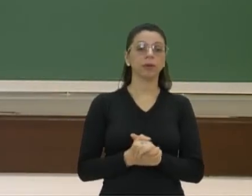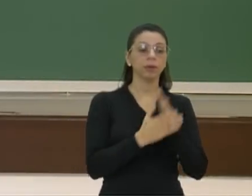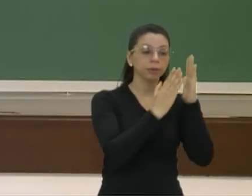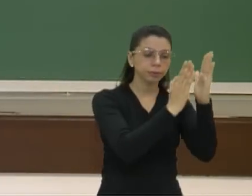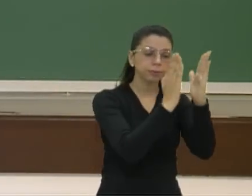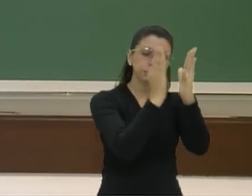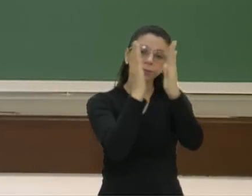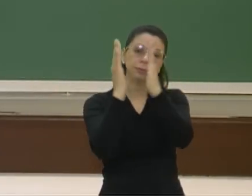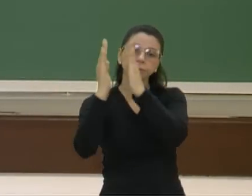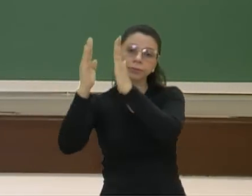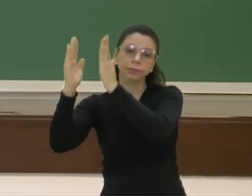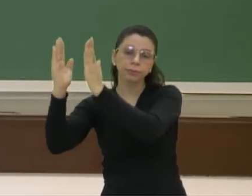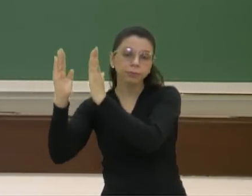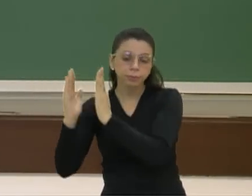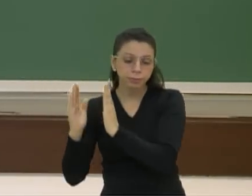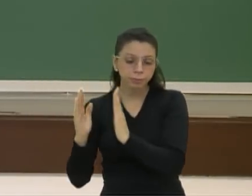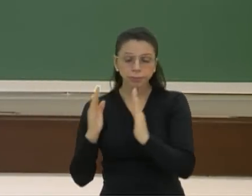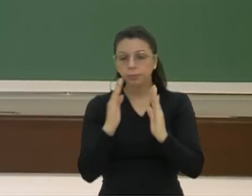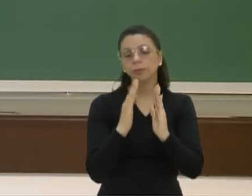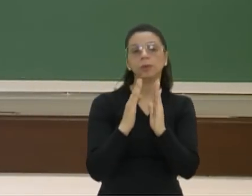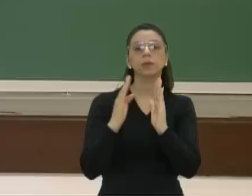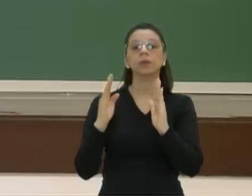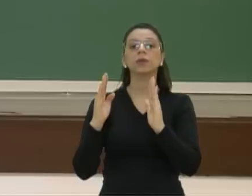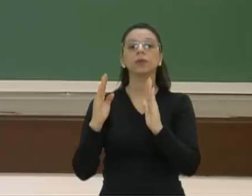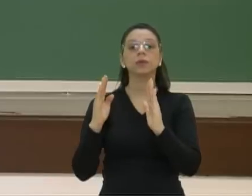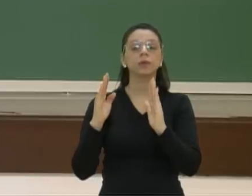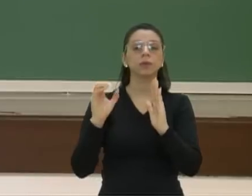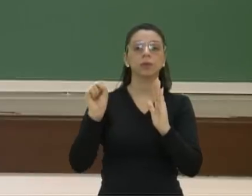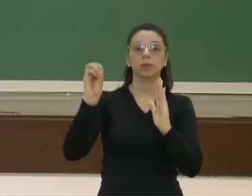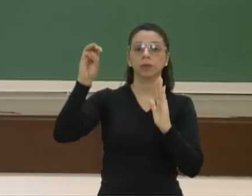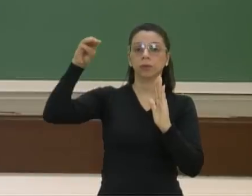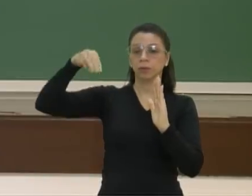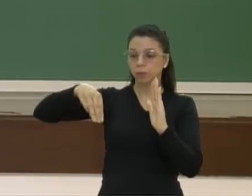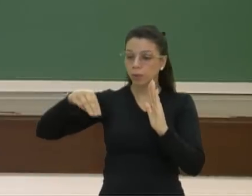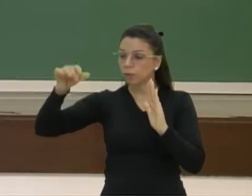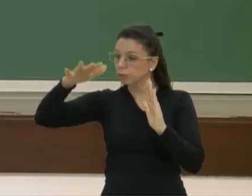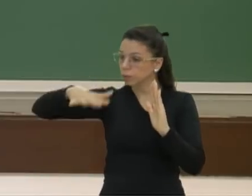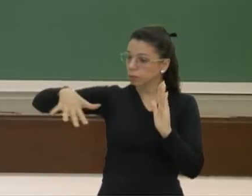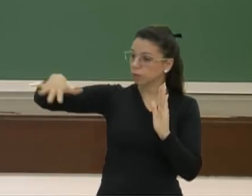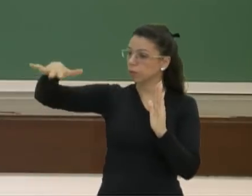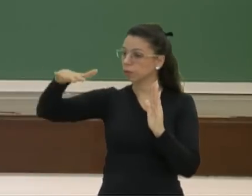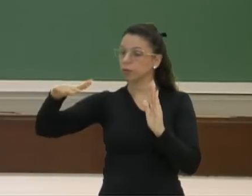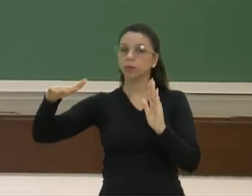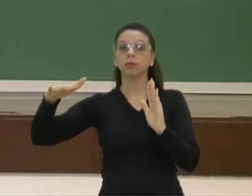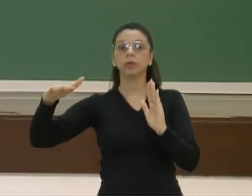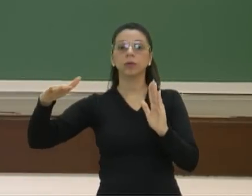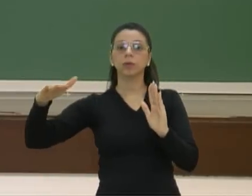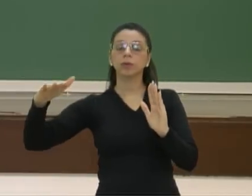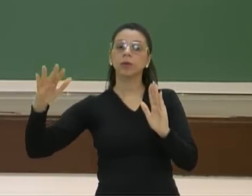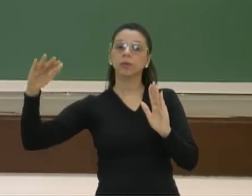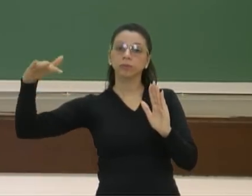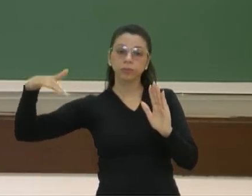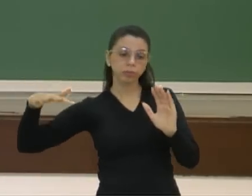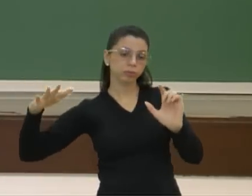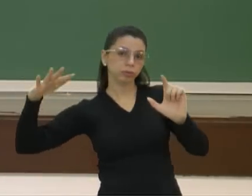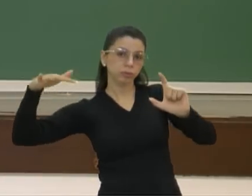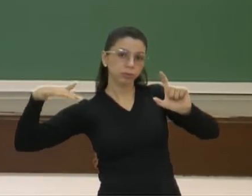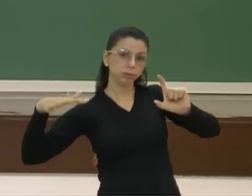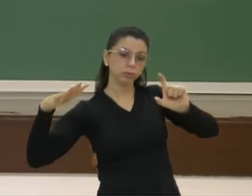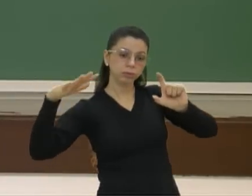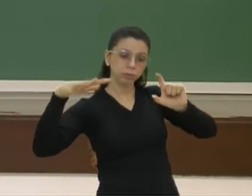esta viagem, este caminho que o som percorre. Do ambiente, as ondas sonoras entram pelo